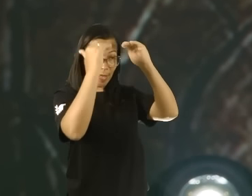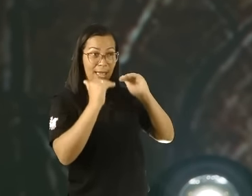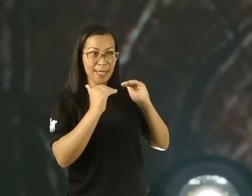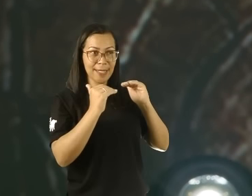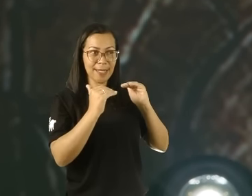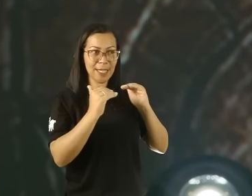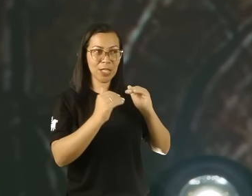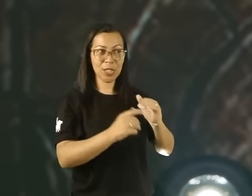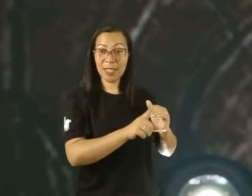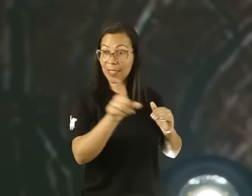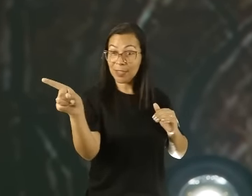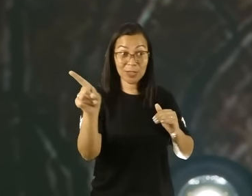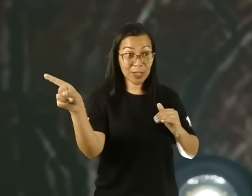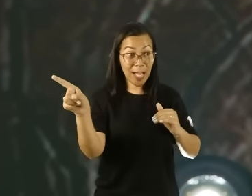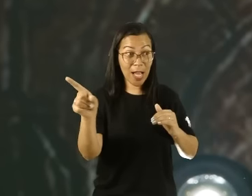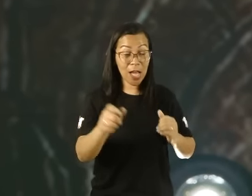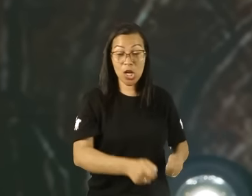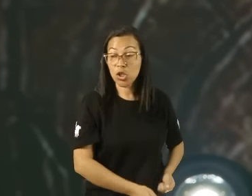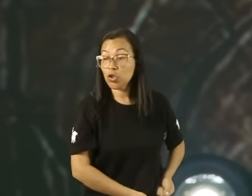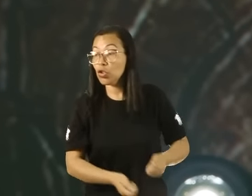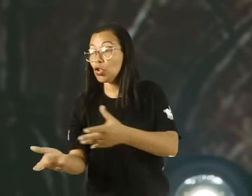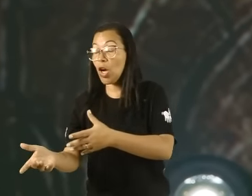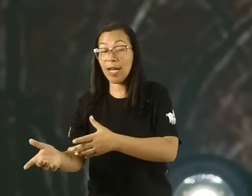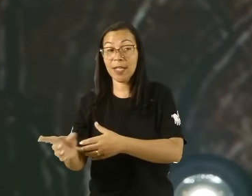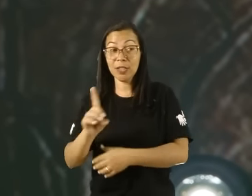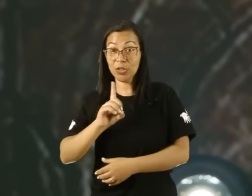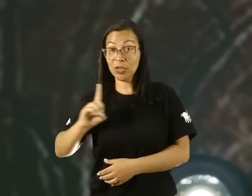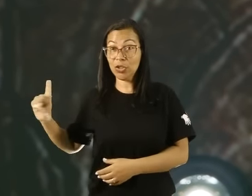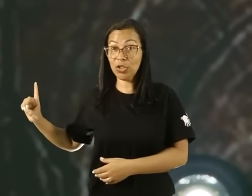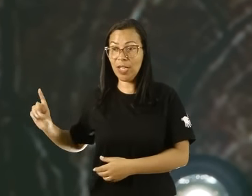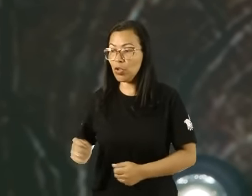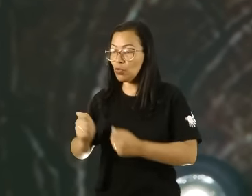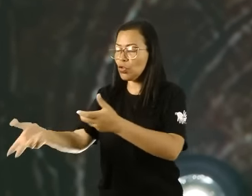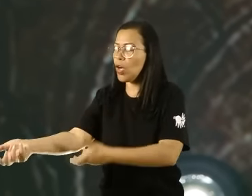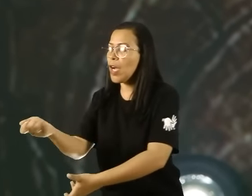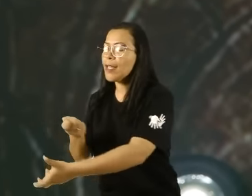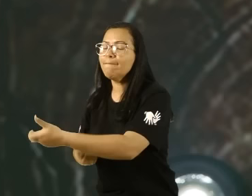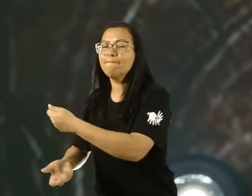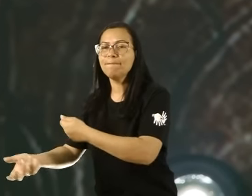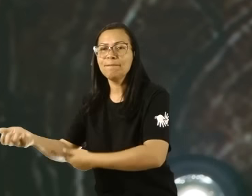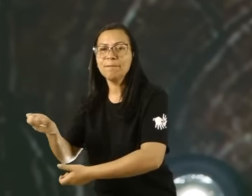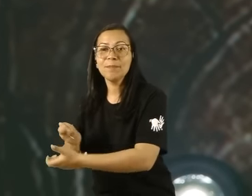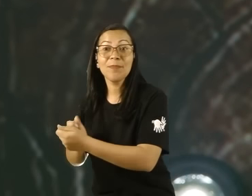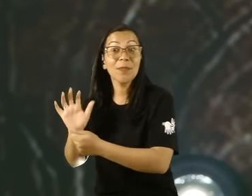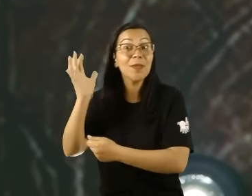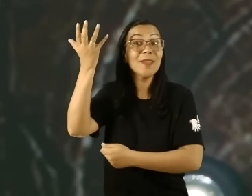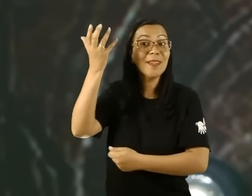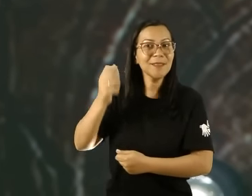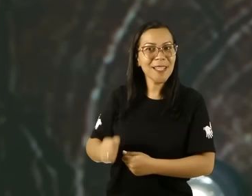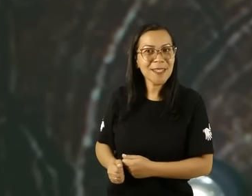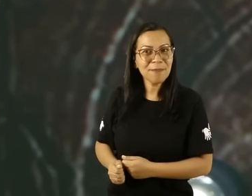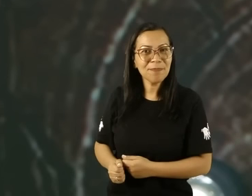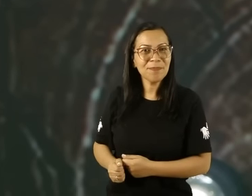O que eu acho lindo é que eles não reclamam. Eles jogam a rede. E o que acontece?